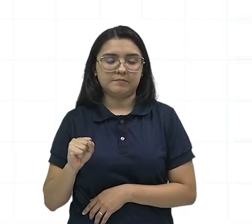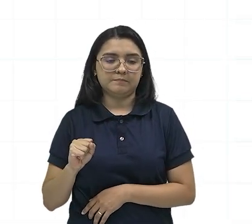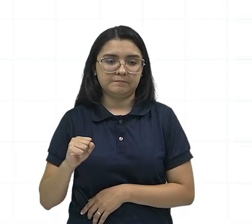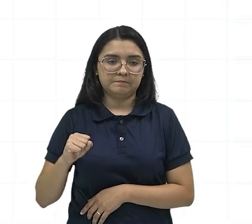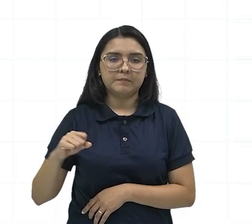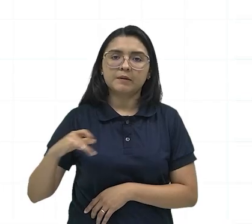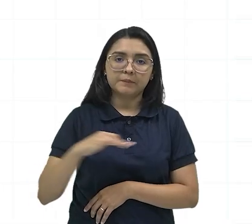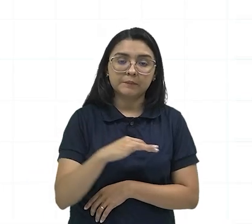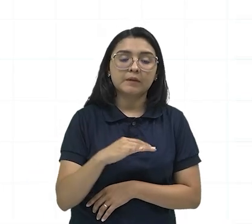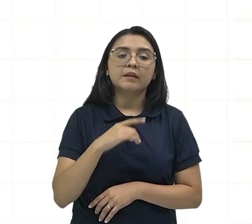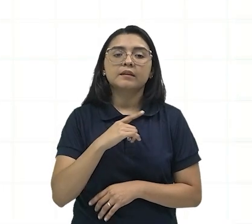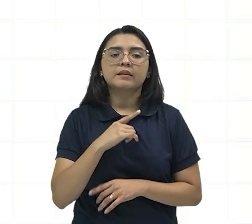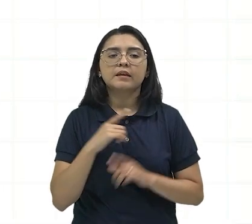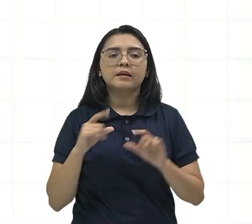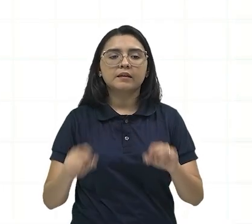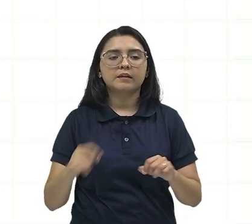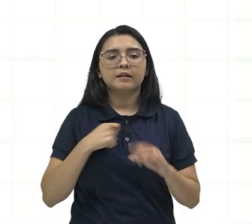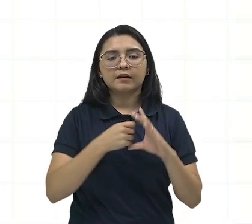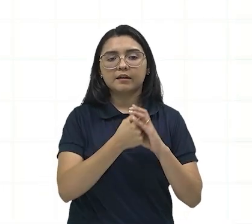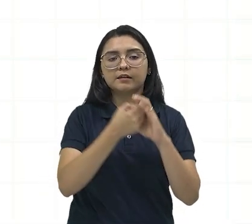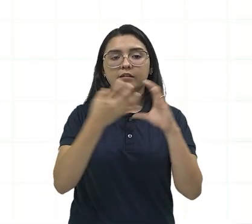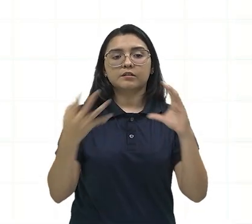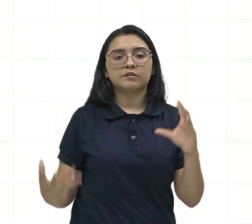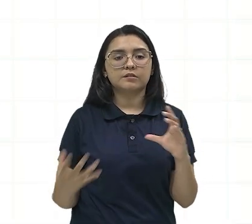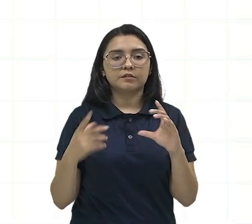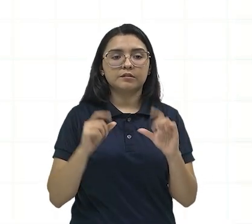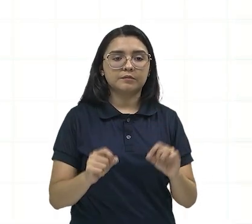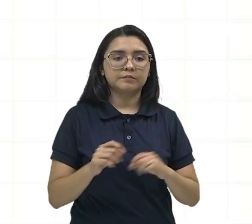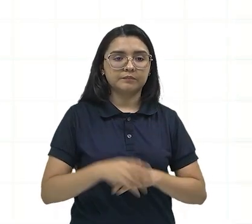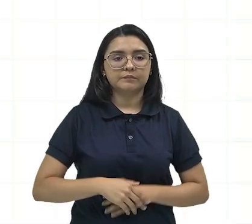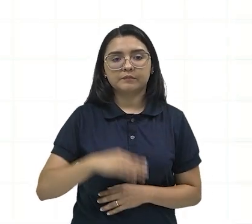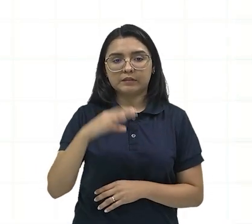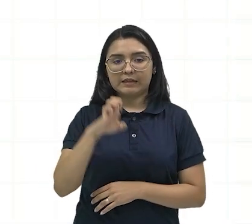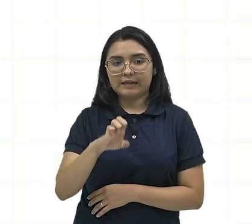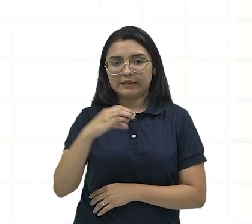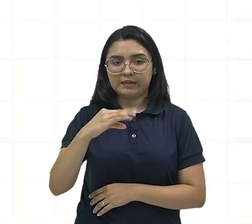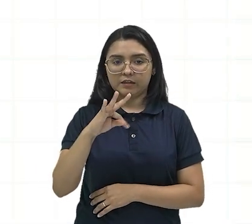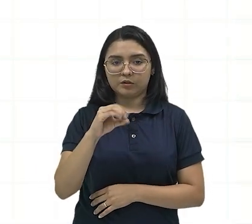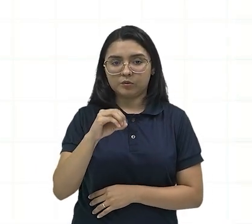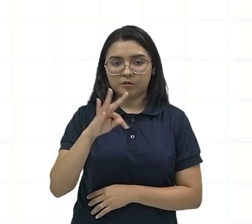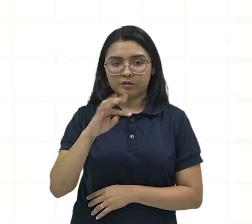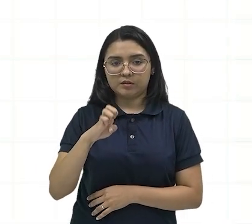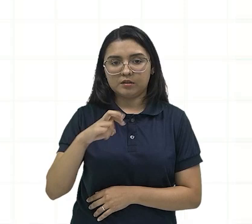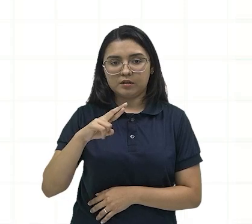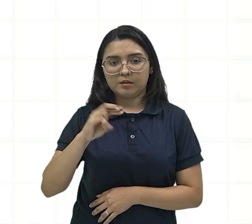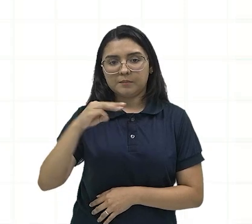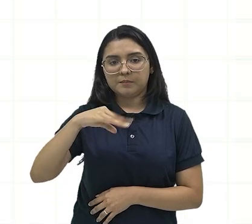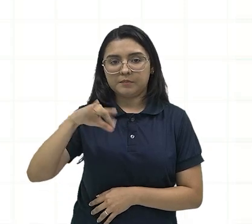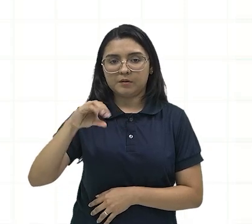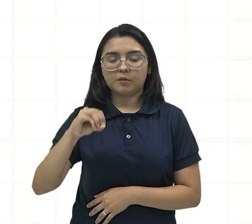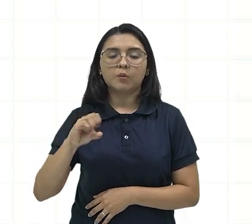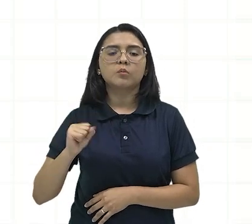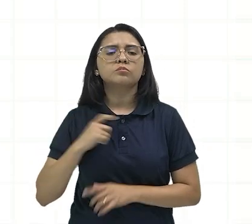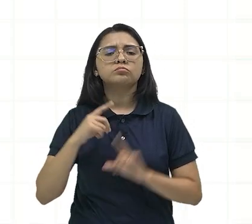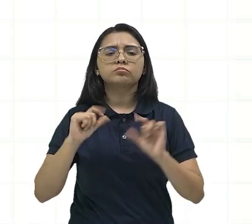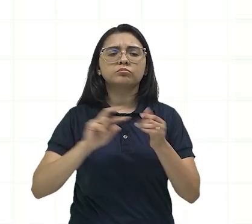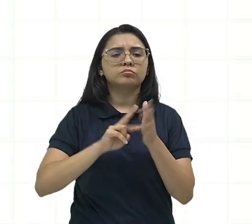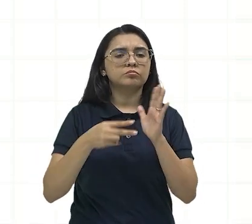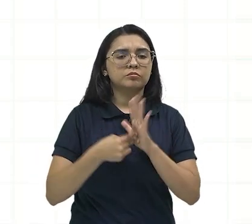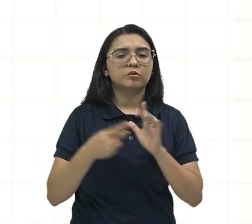como característica aí de serem ectotérmicos, tá? Eles alteram, né?